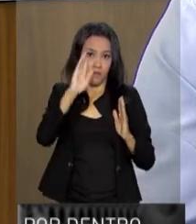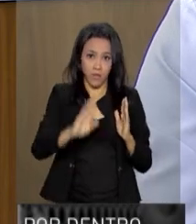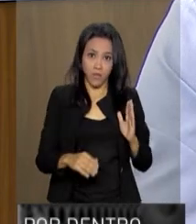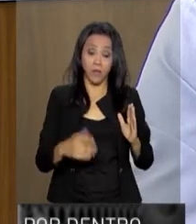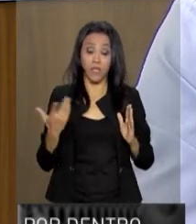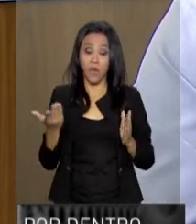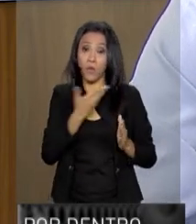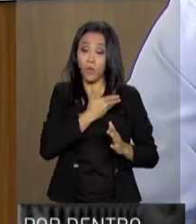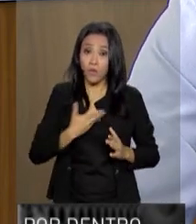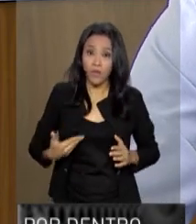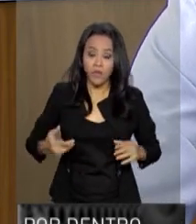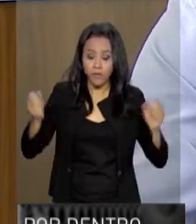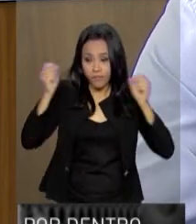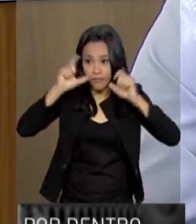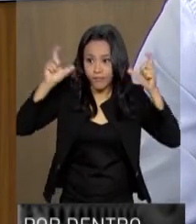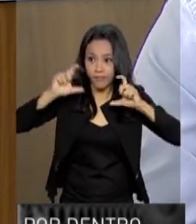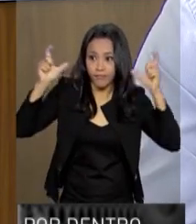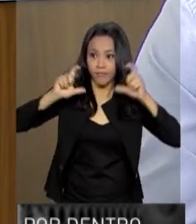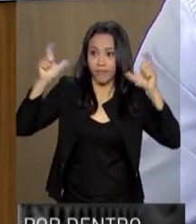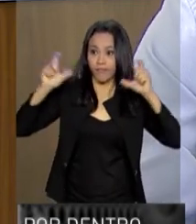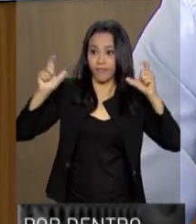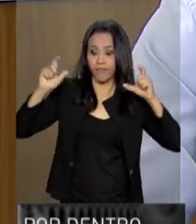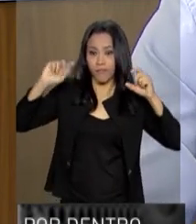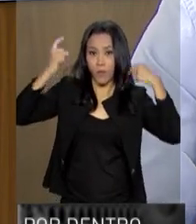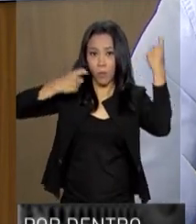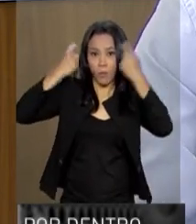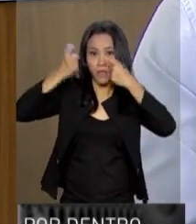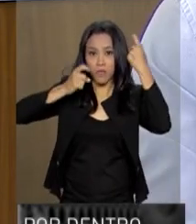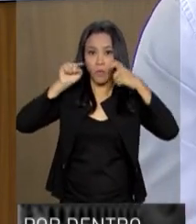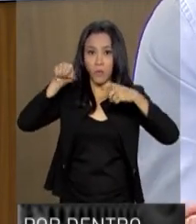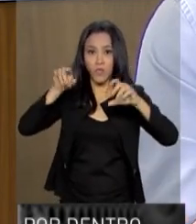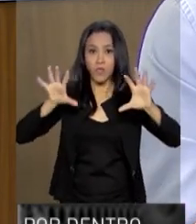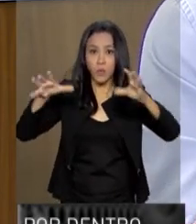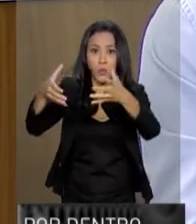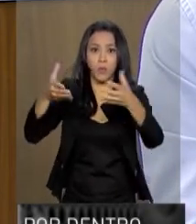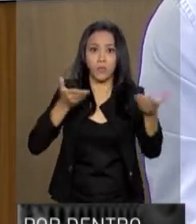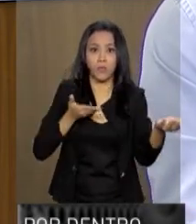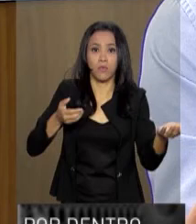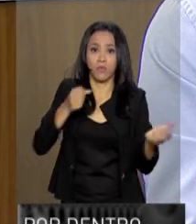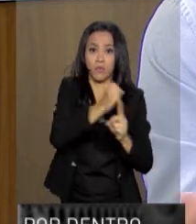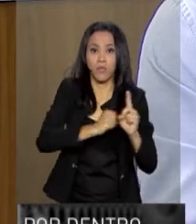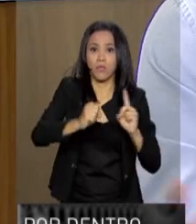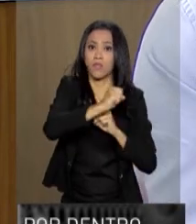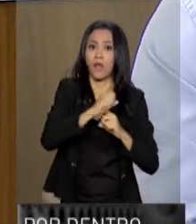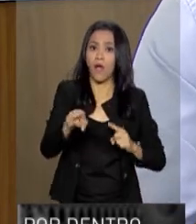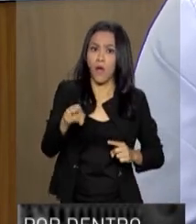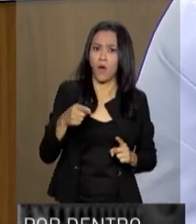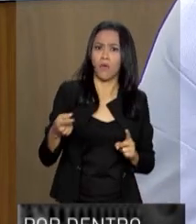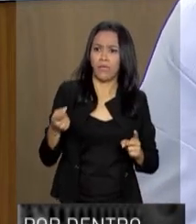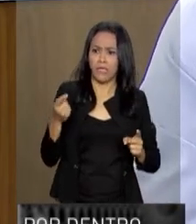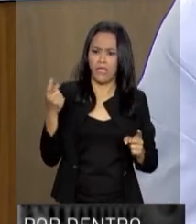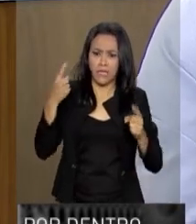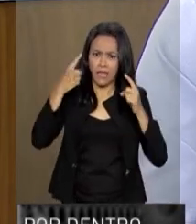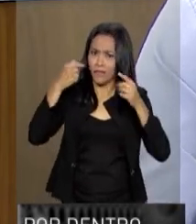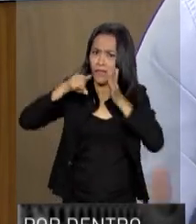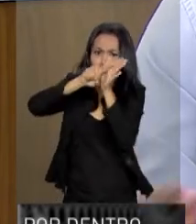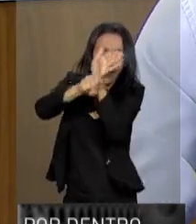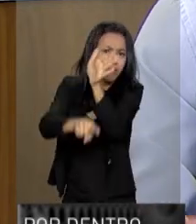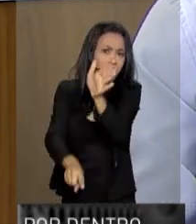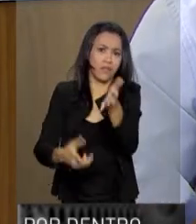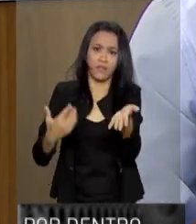preocupação com esse grupo social que vive hoje as estatísticas mais negativas